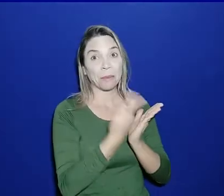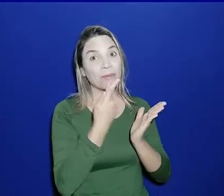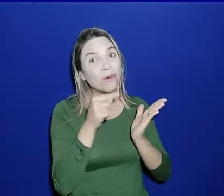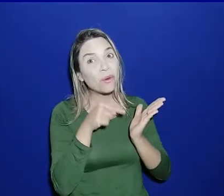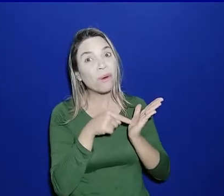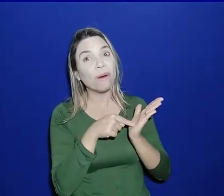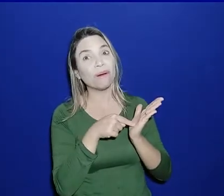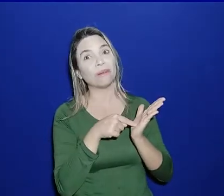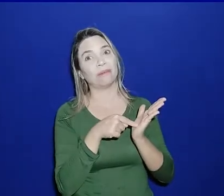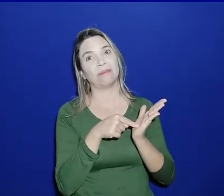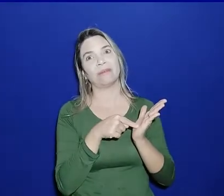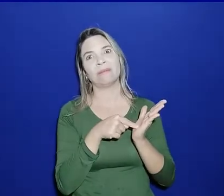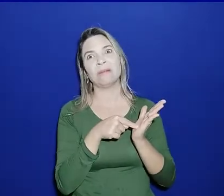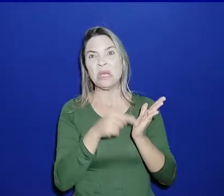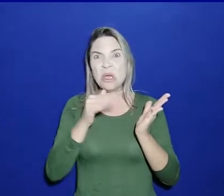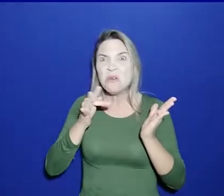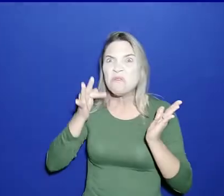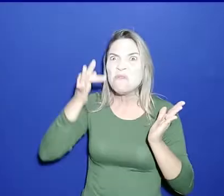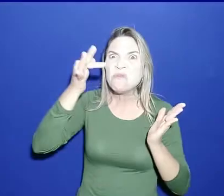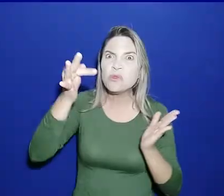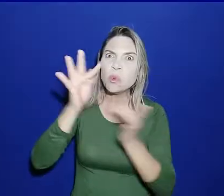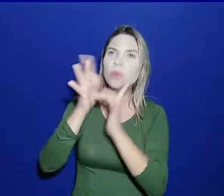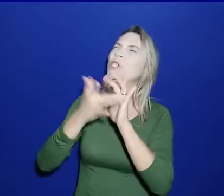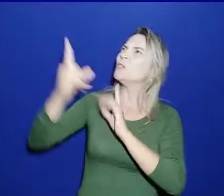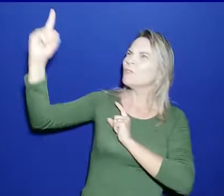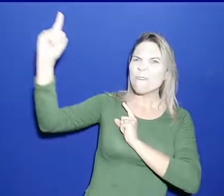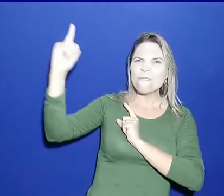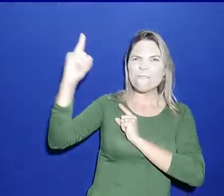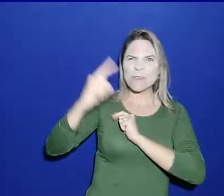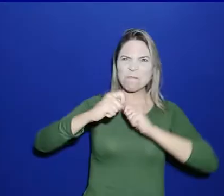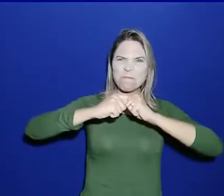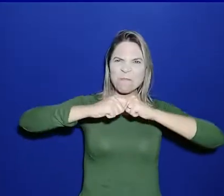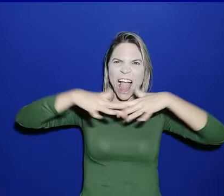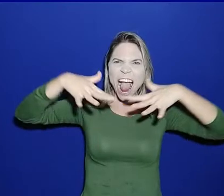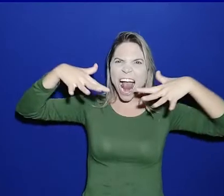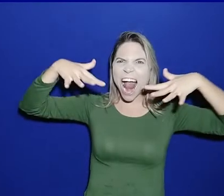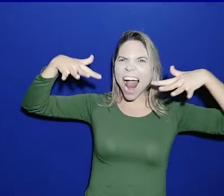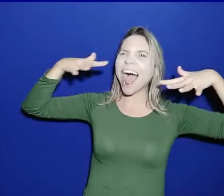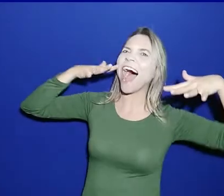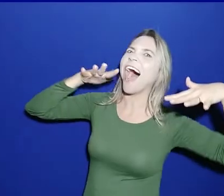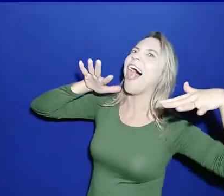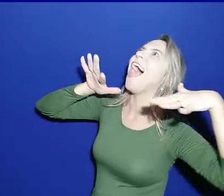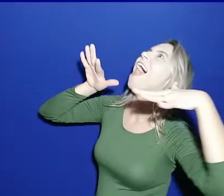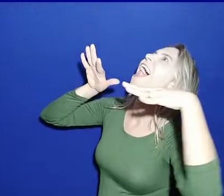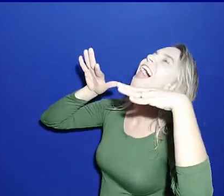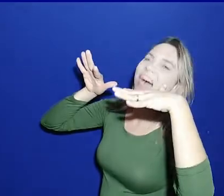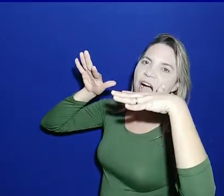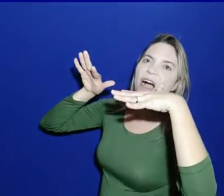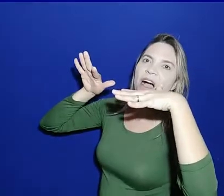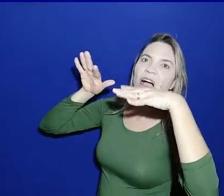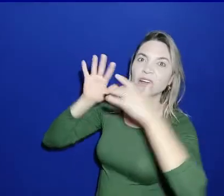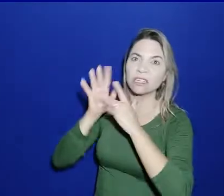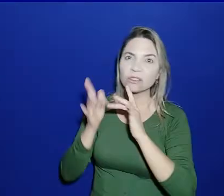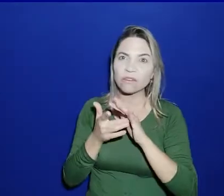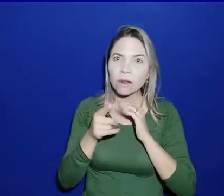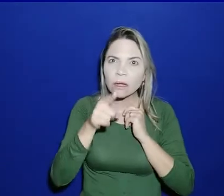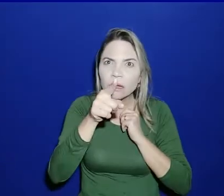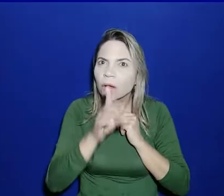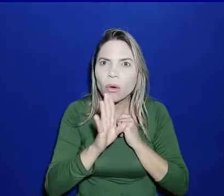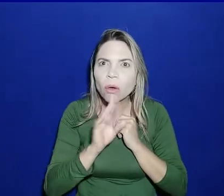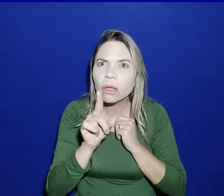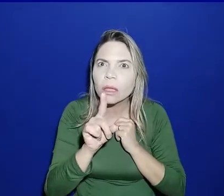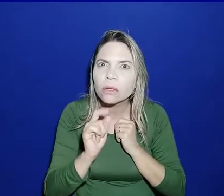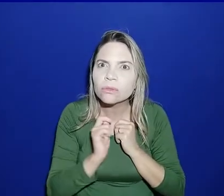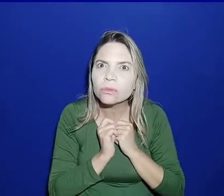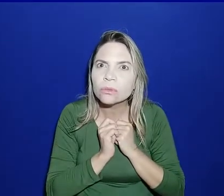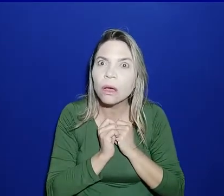Deus, quando todos estiverem diante dele sendo julgados, o seguinte: apartai-vos de mim, não os conheço.